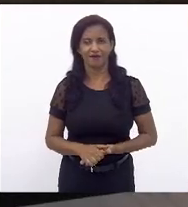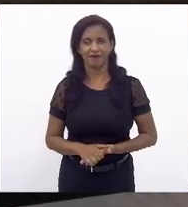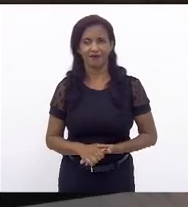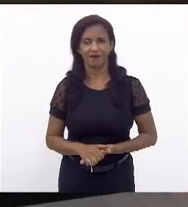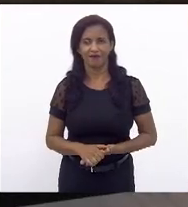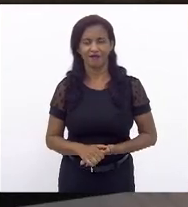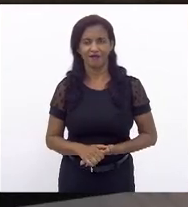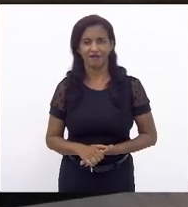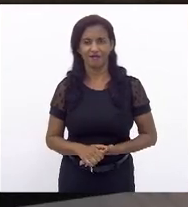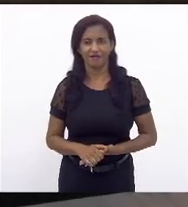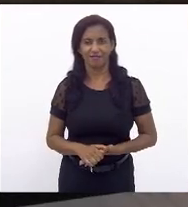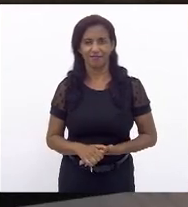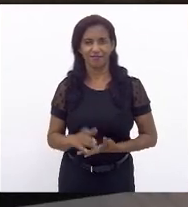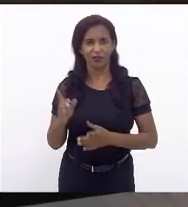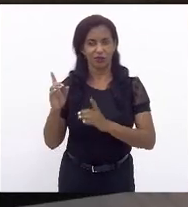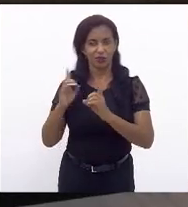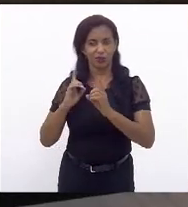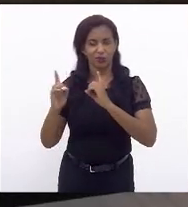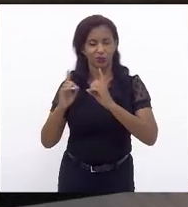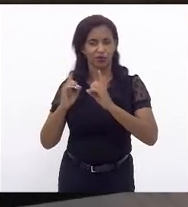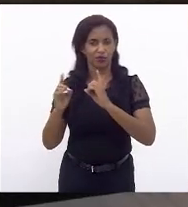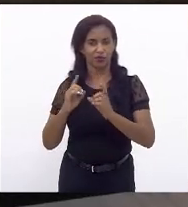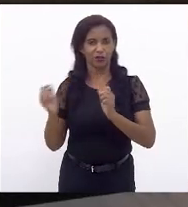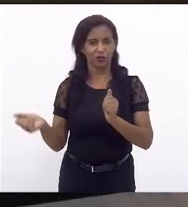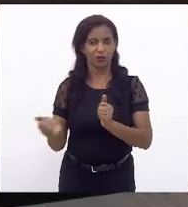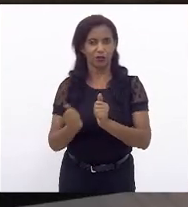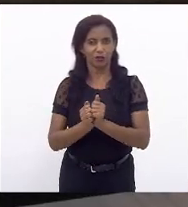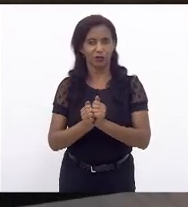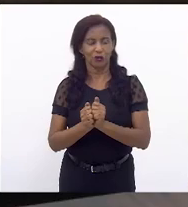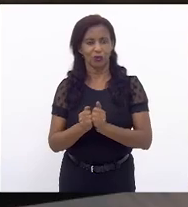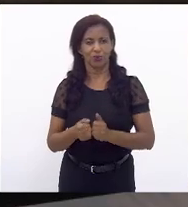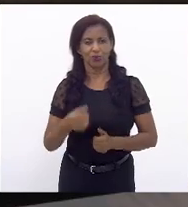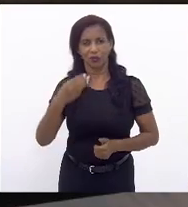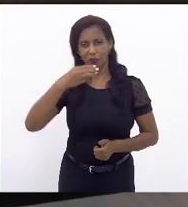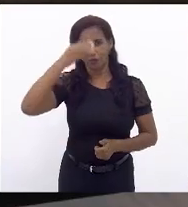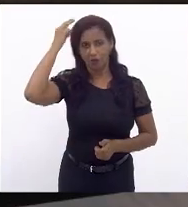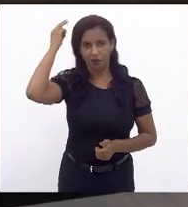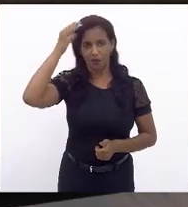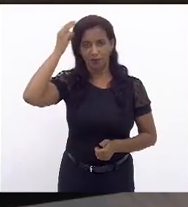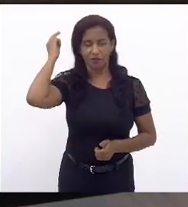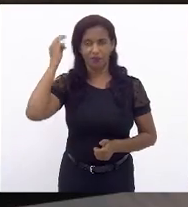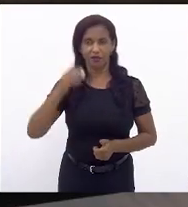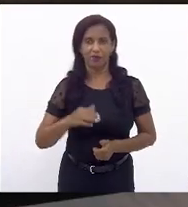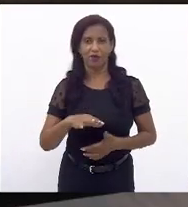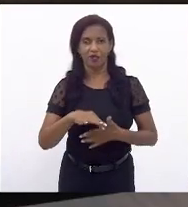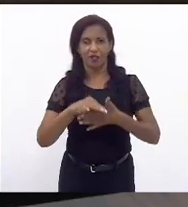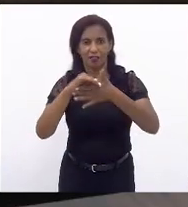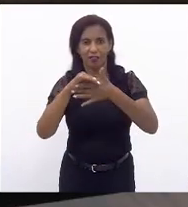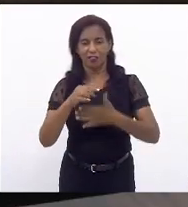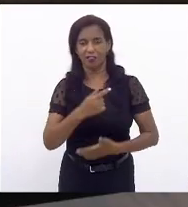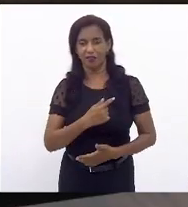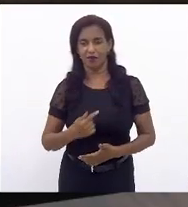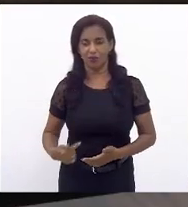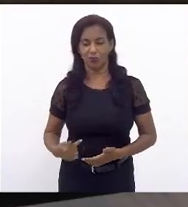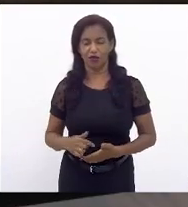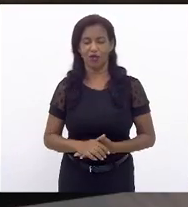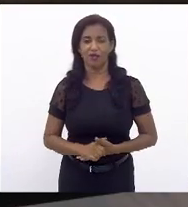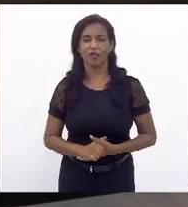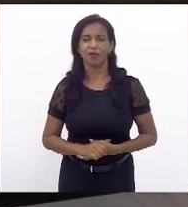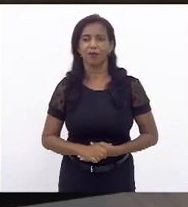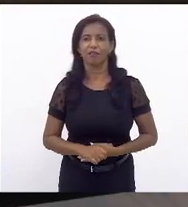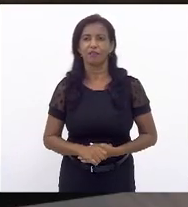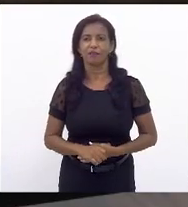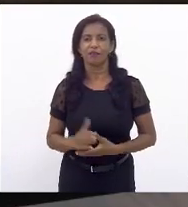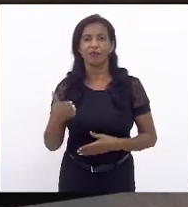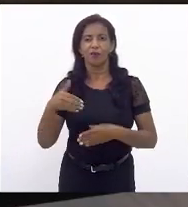acalorada com um parceiro do nosso deputado Márcio Pacheco, na liderança do governo Alexandre Freitas,